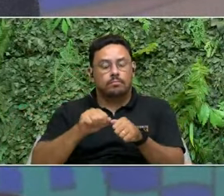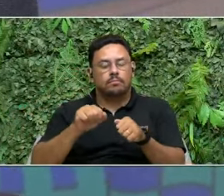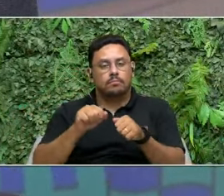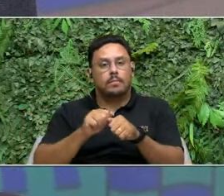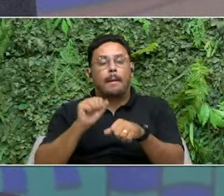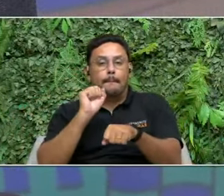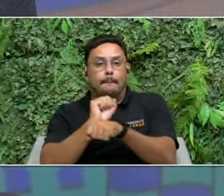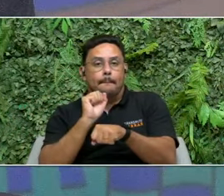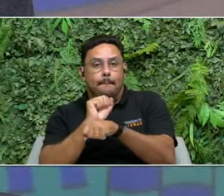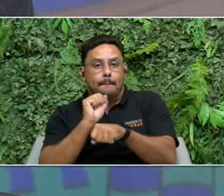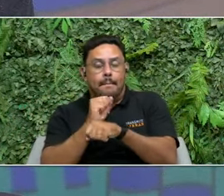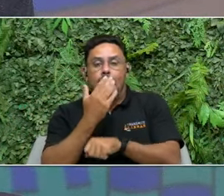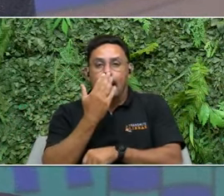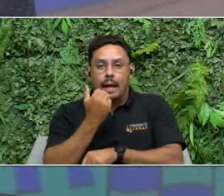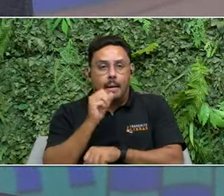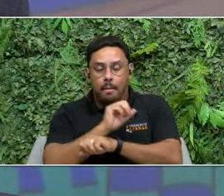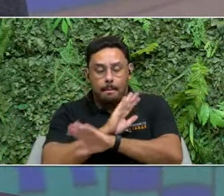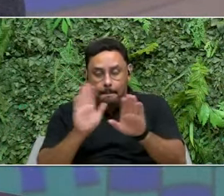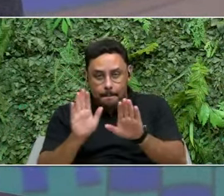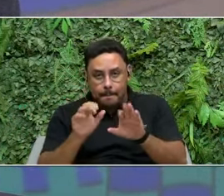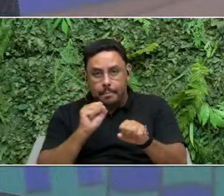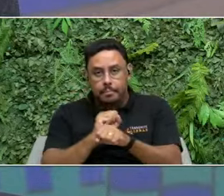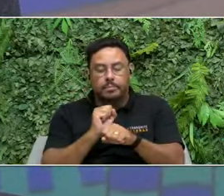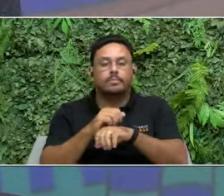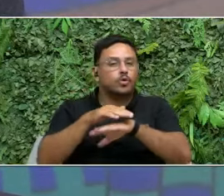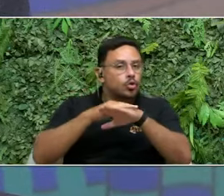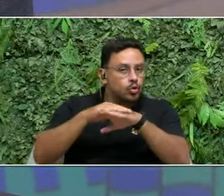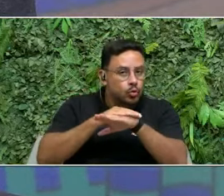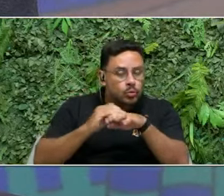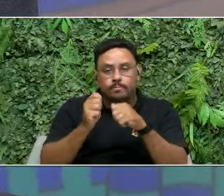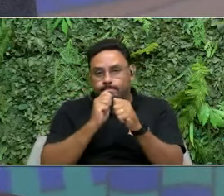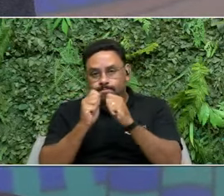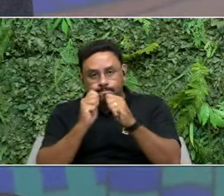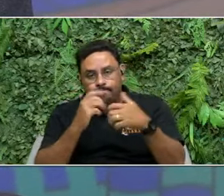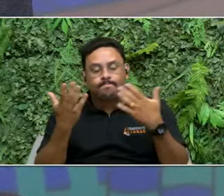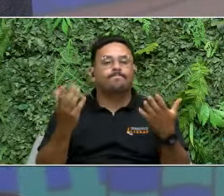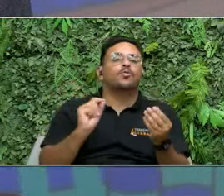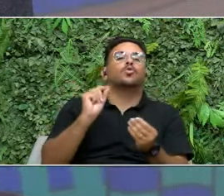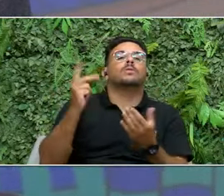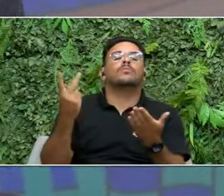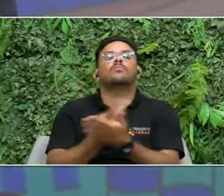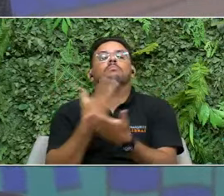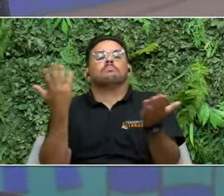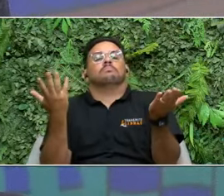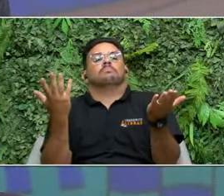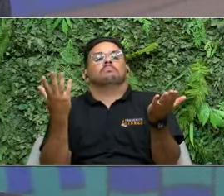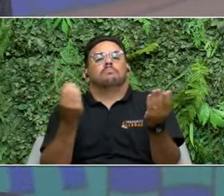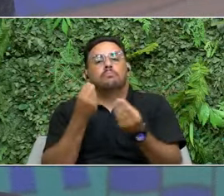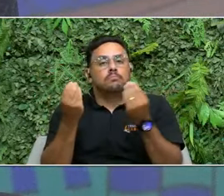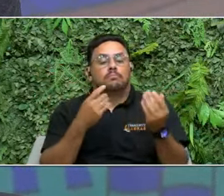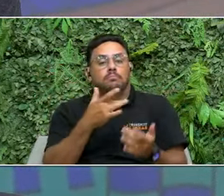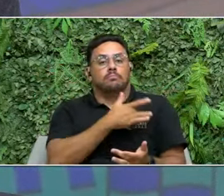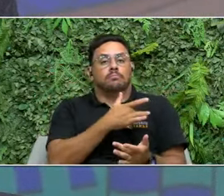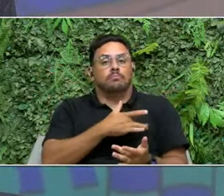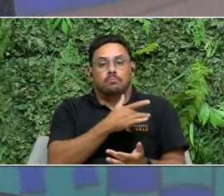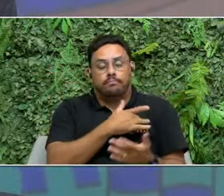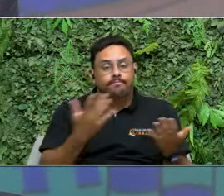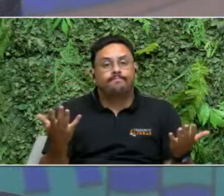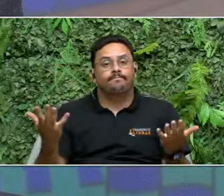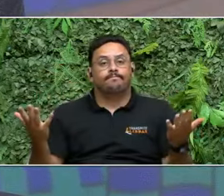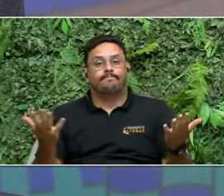fazer um pequeno intervalo daqui a pouco vamos conversar com os nossos comentaristas né saber o que foi o que aconteceu o que aconteceu com o Cruzeiro